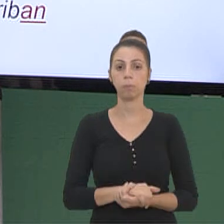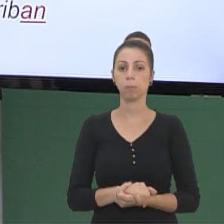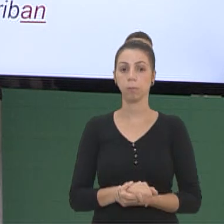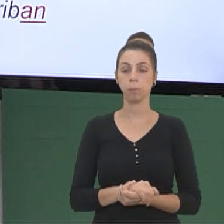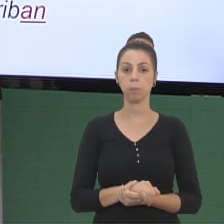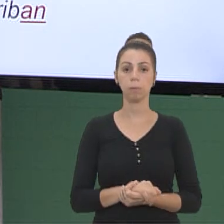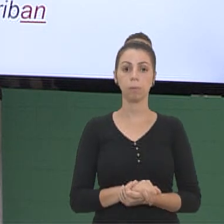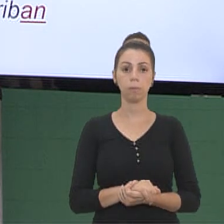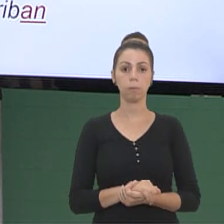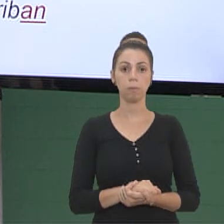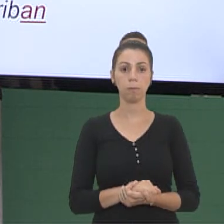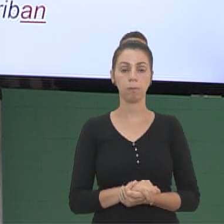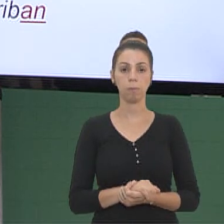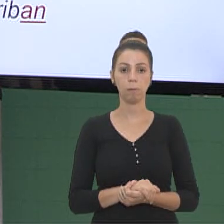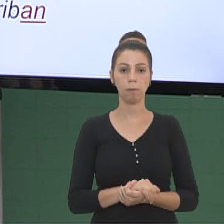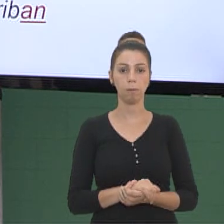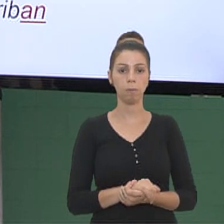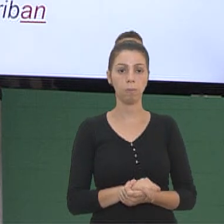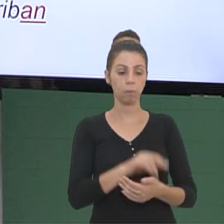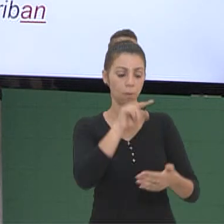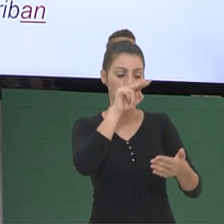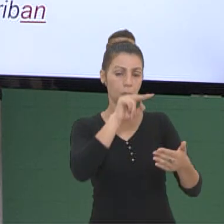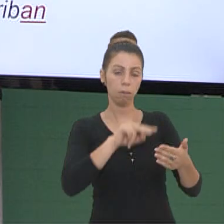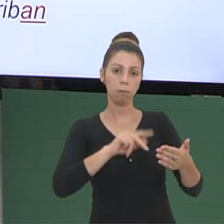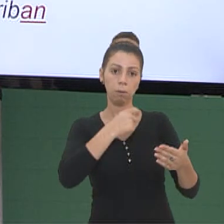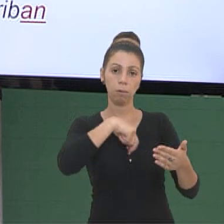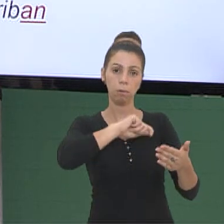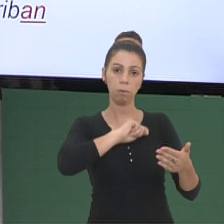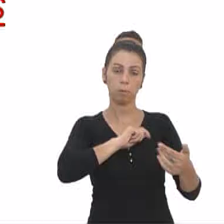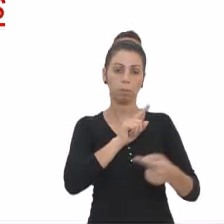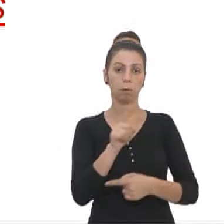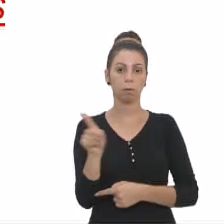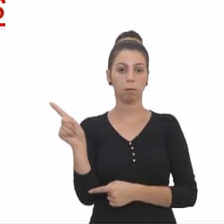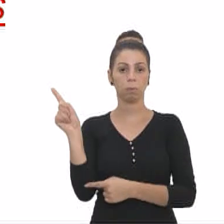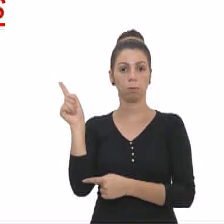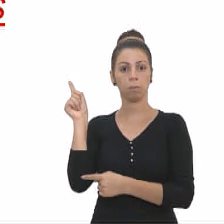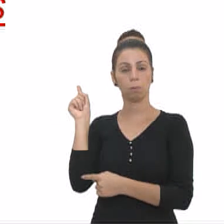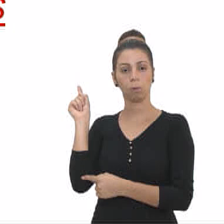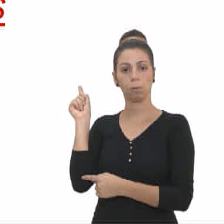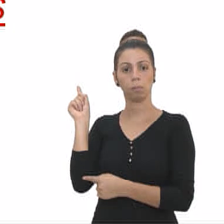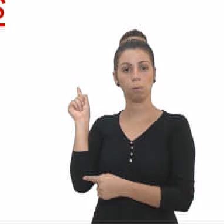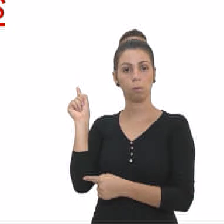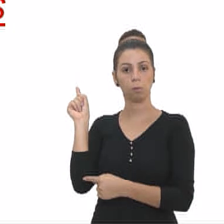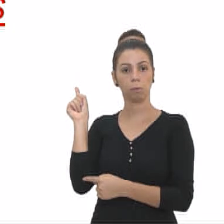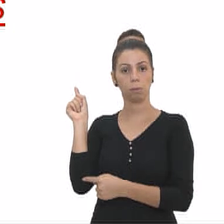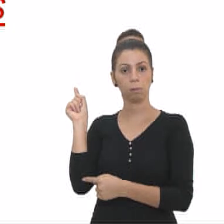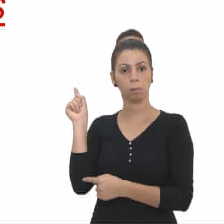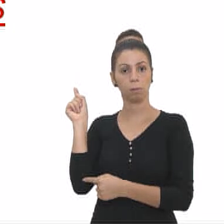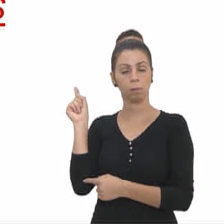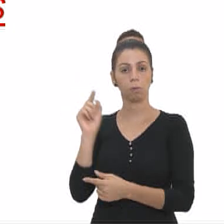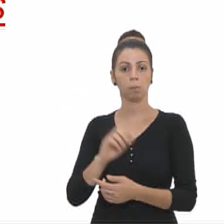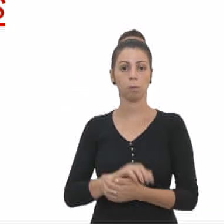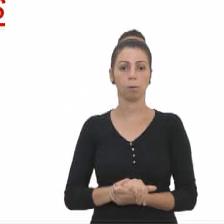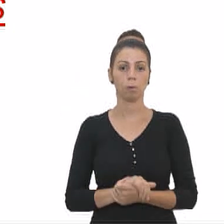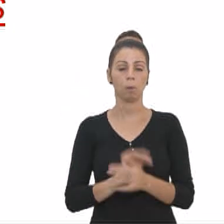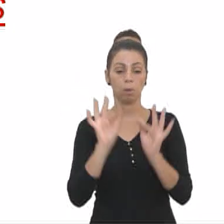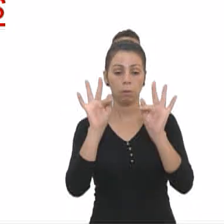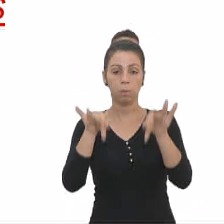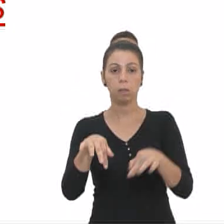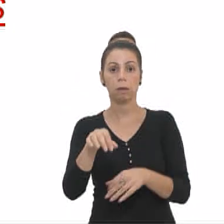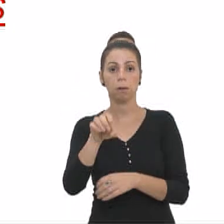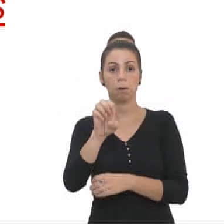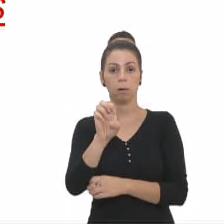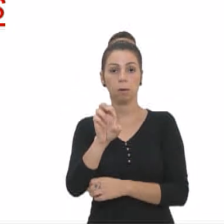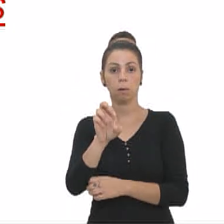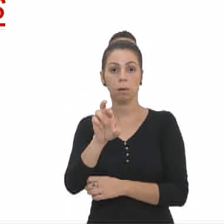Regla com os verbos de la segunda e terceira conjugação. Terminação er